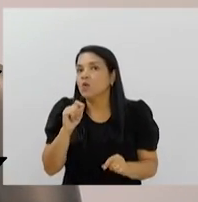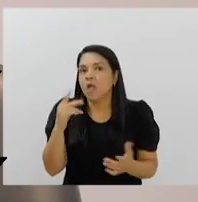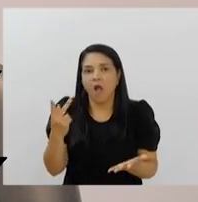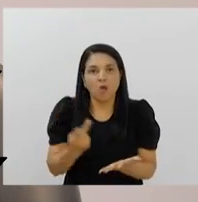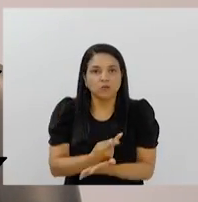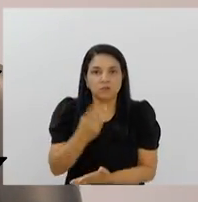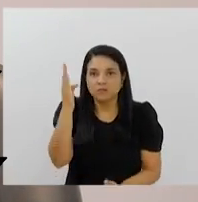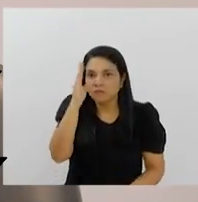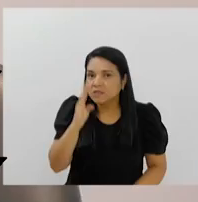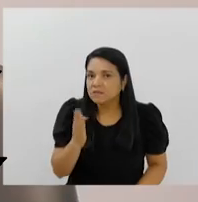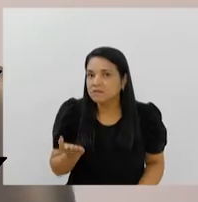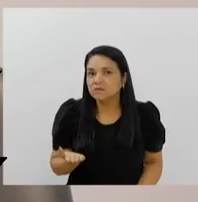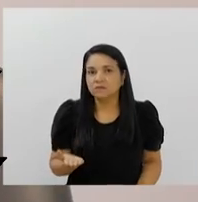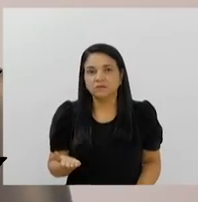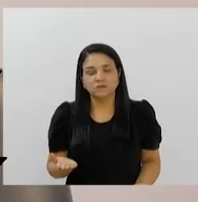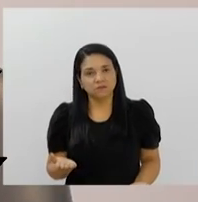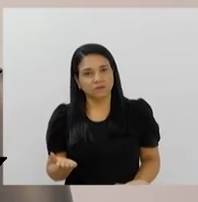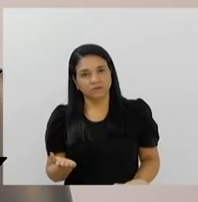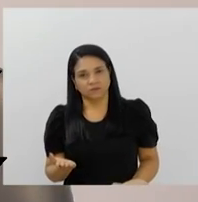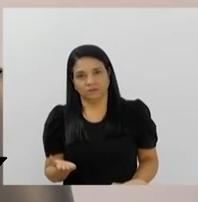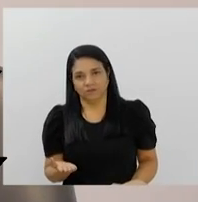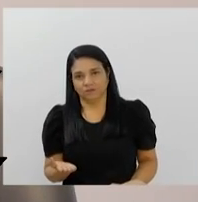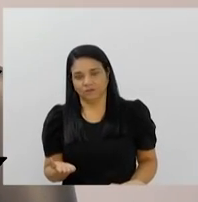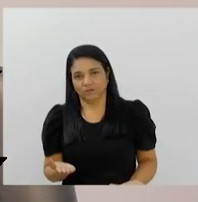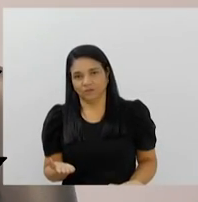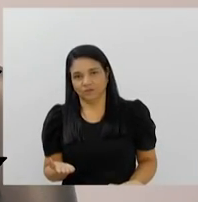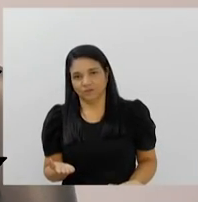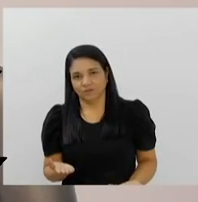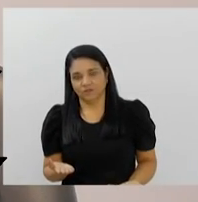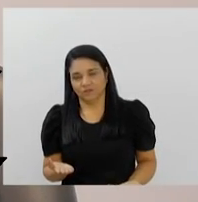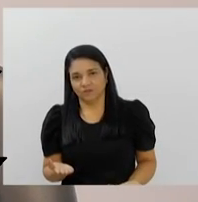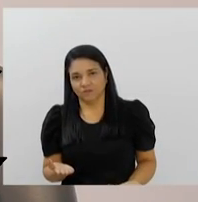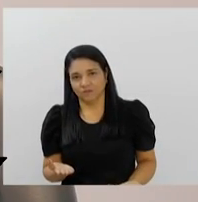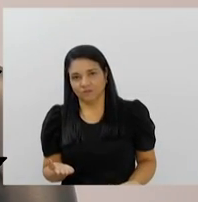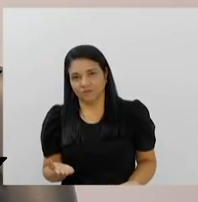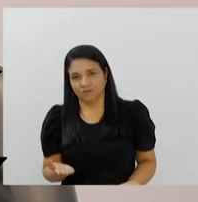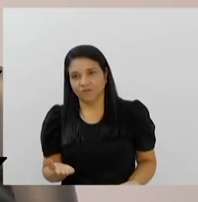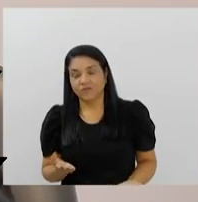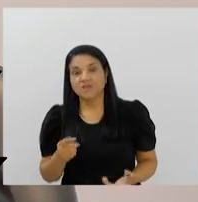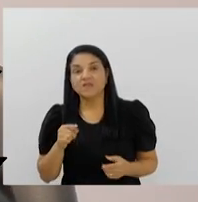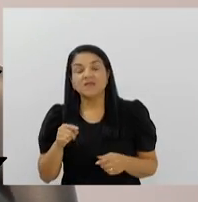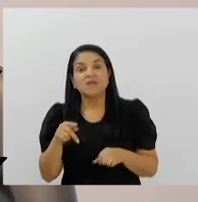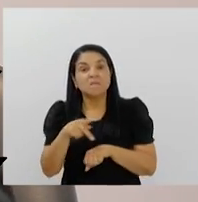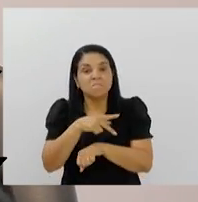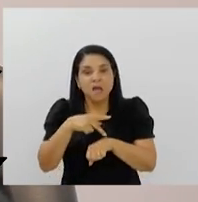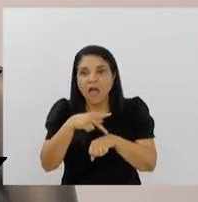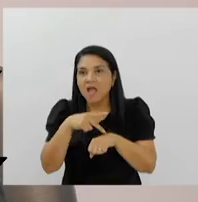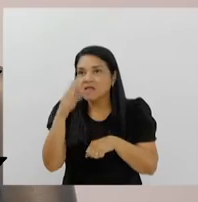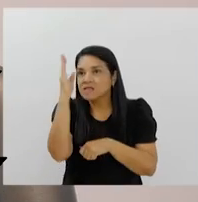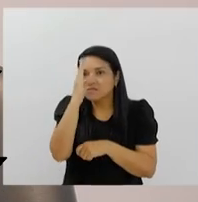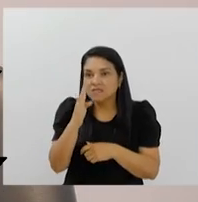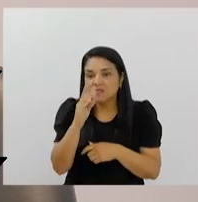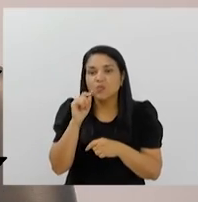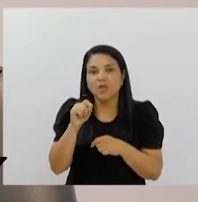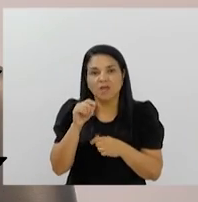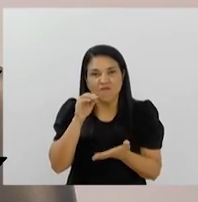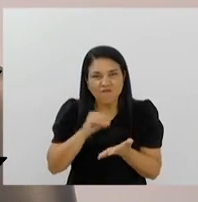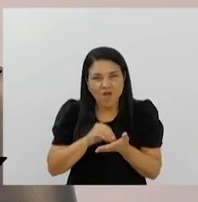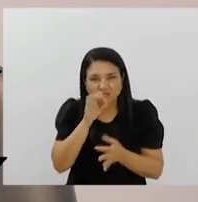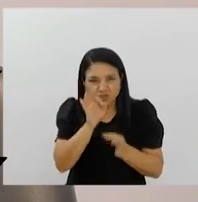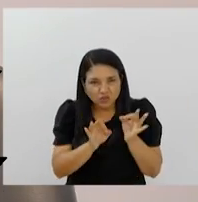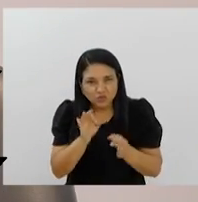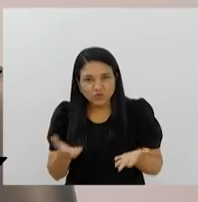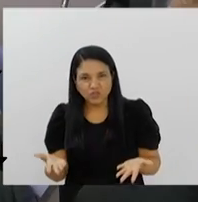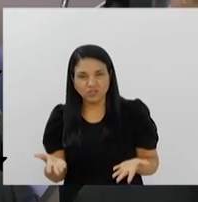esse que país é esse que país é esse o país da Injustiça pior é dizer